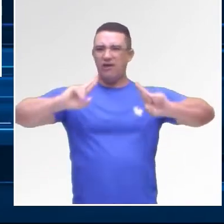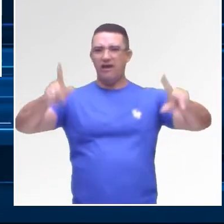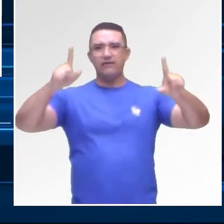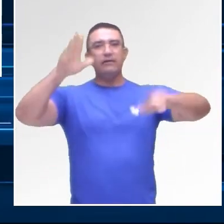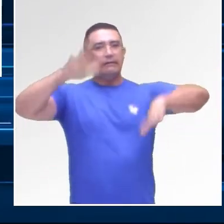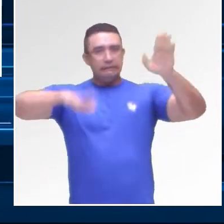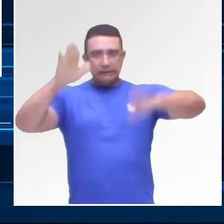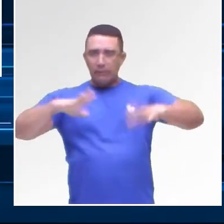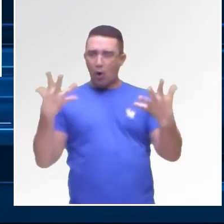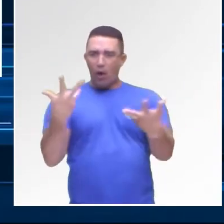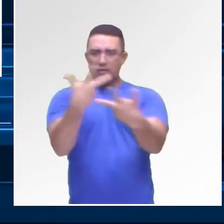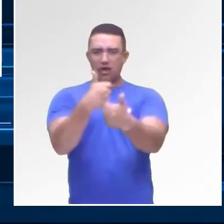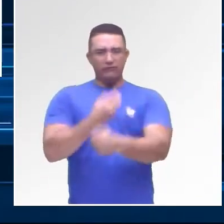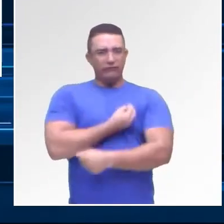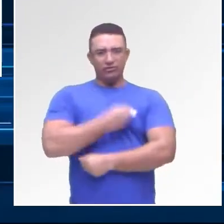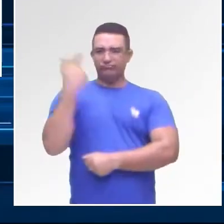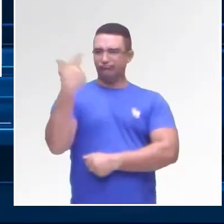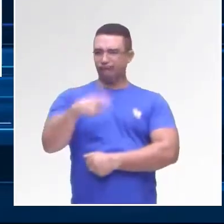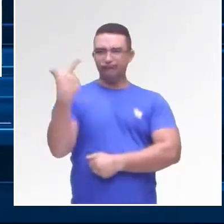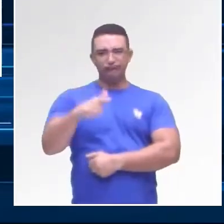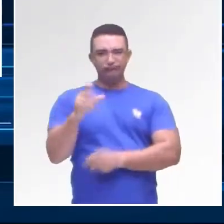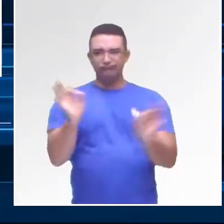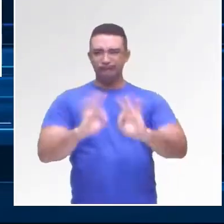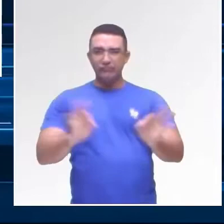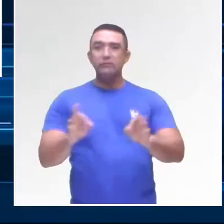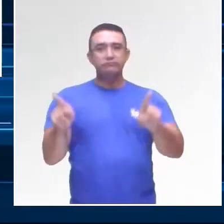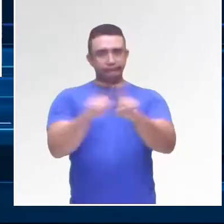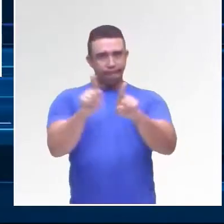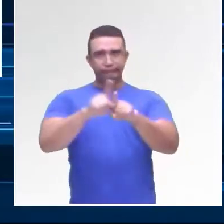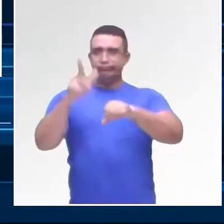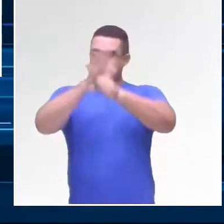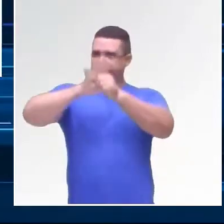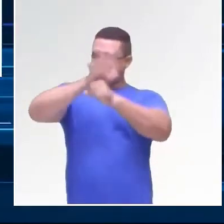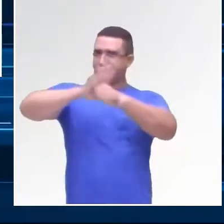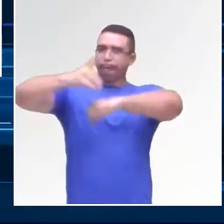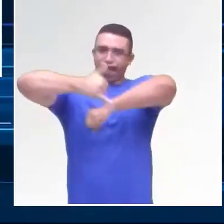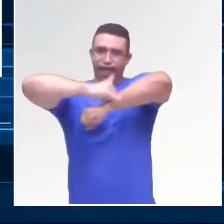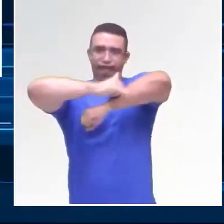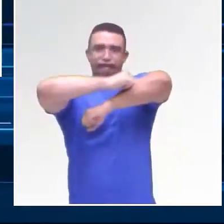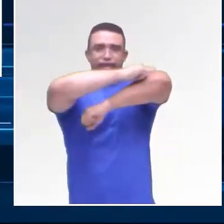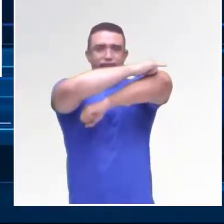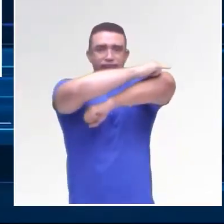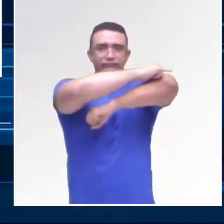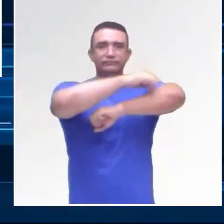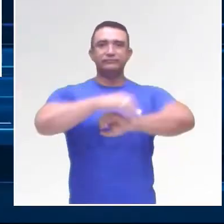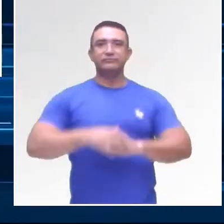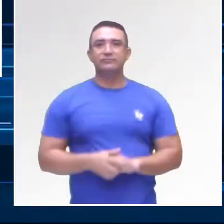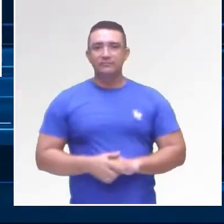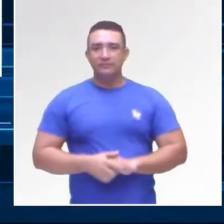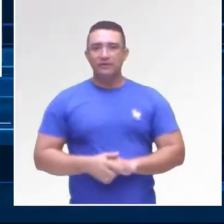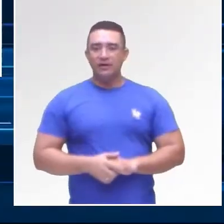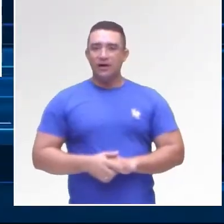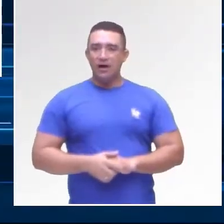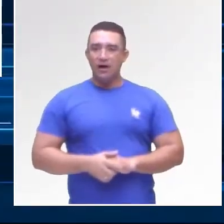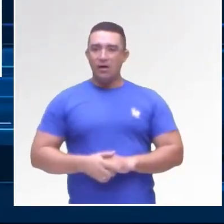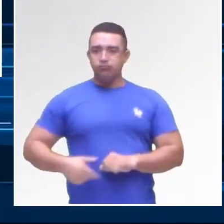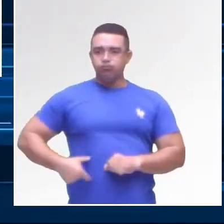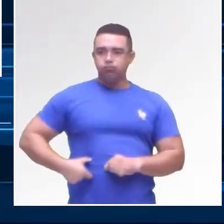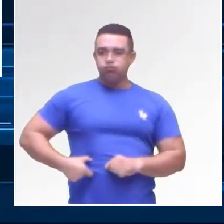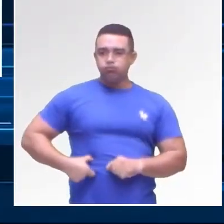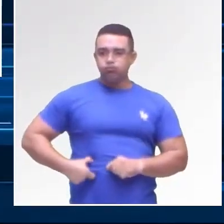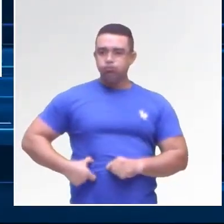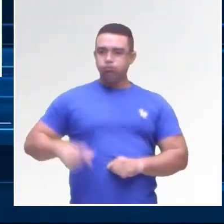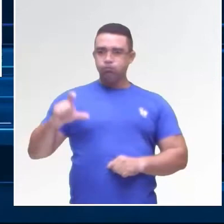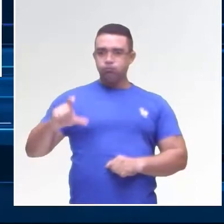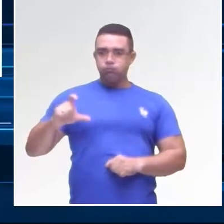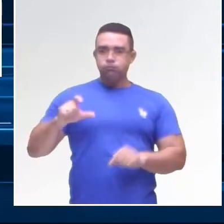até a qualidade de vida das pessoas, A gente acumula gordura, O que não é gasto vai ficando acumulado. O nosso tecido adiposo fica mais avantajado,